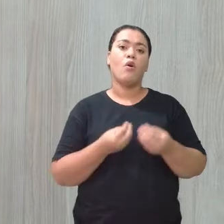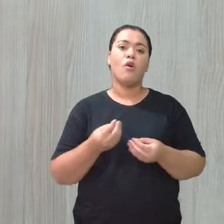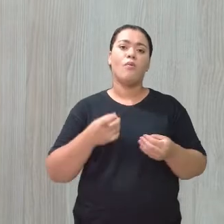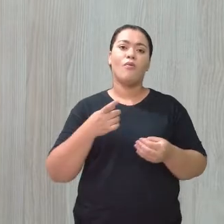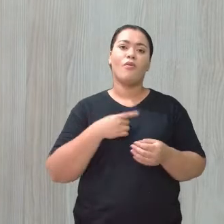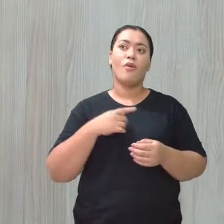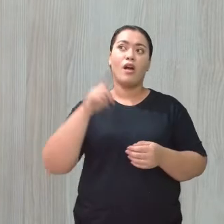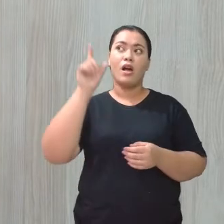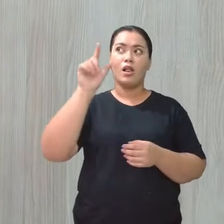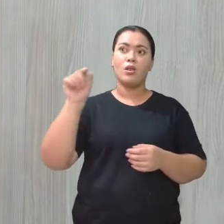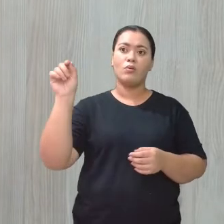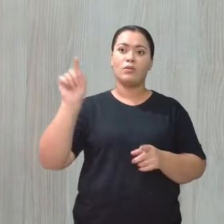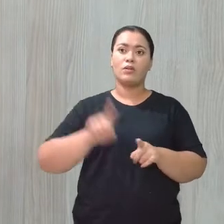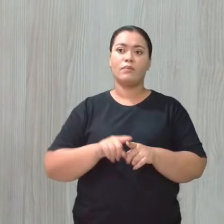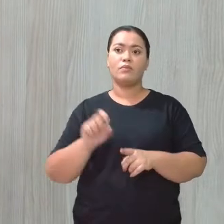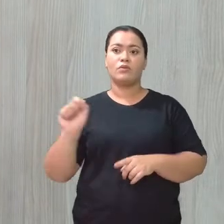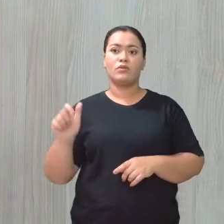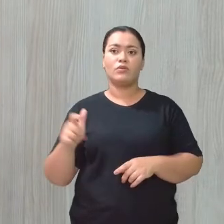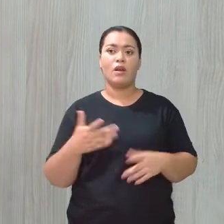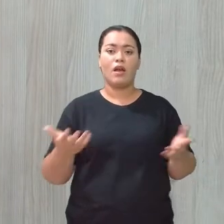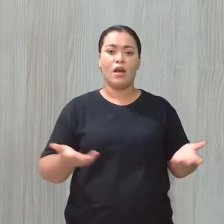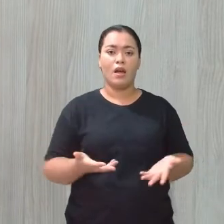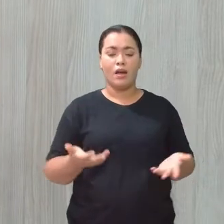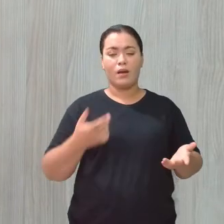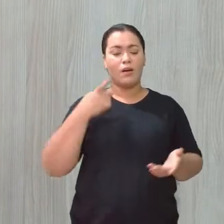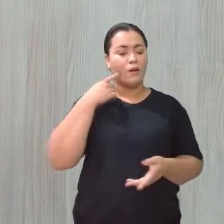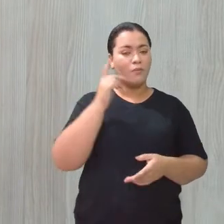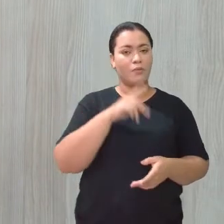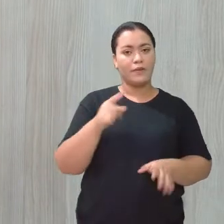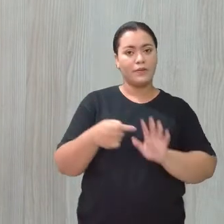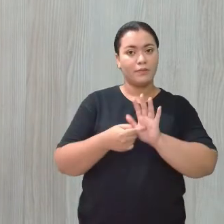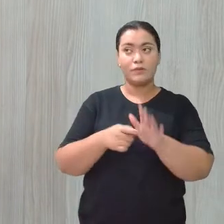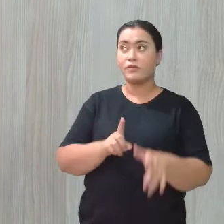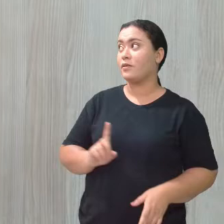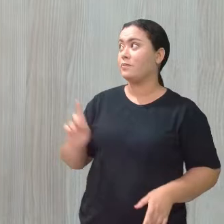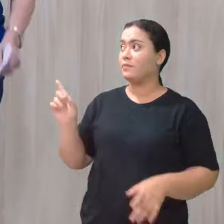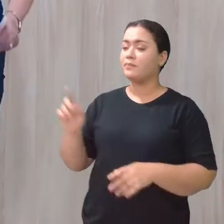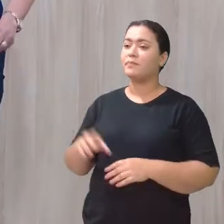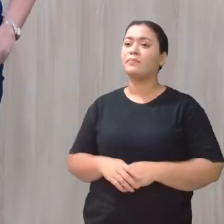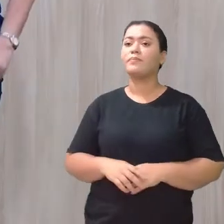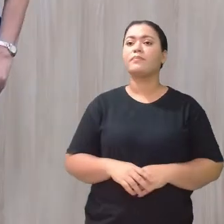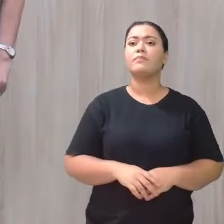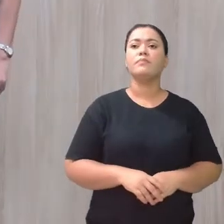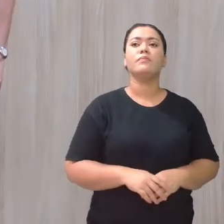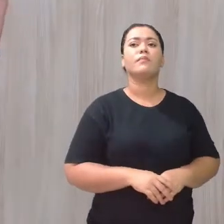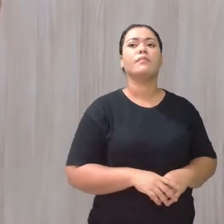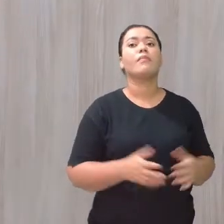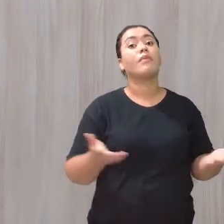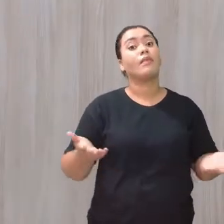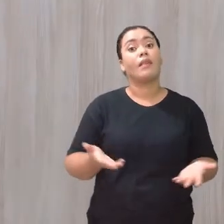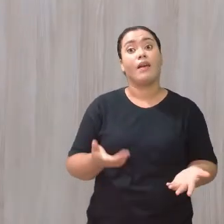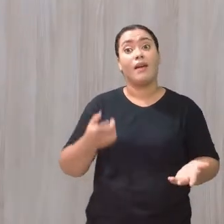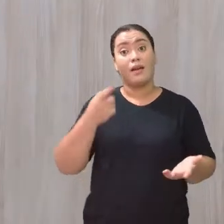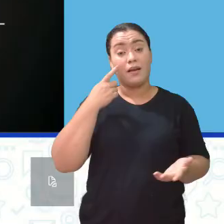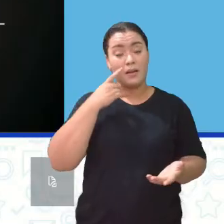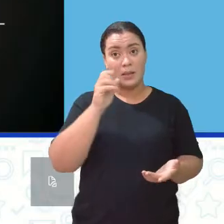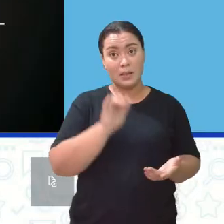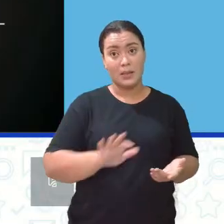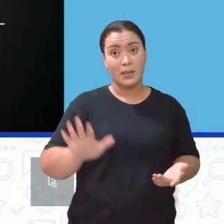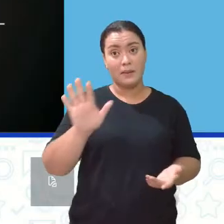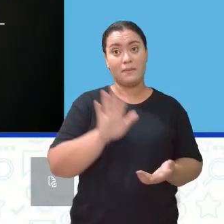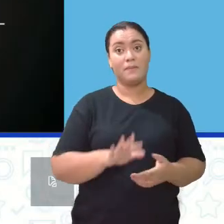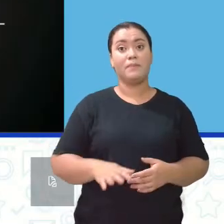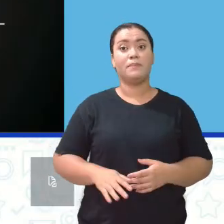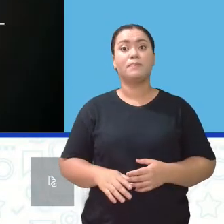que a Lua, acho que a professora Cláudia agora vai mostrar a posição aí, não é, Cláudia? É, professora. Então, aqui apareceu a minha imagem aqui